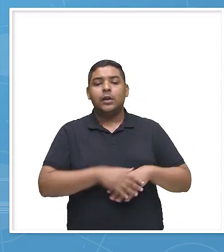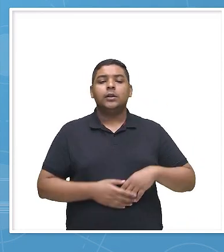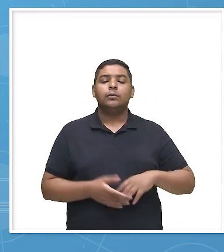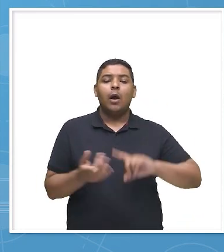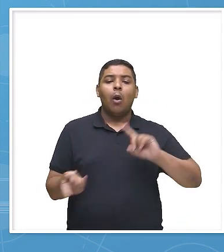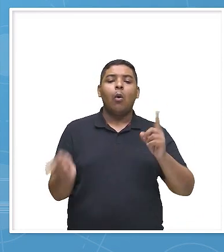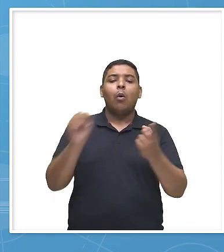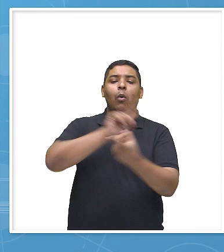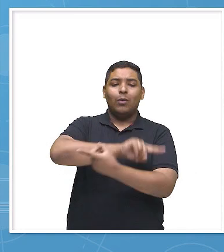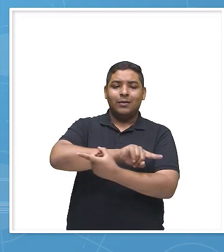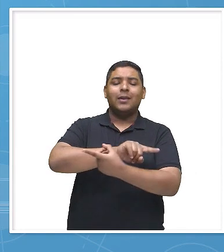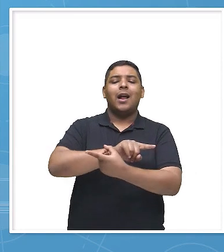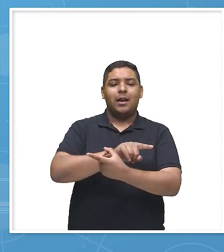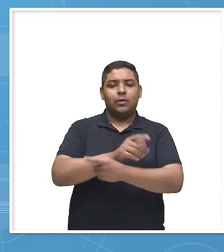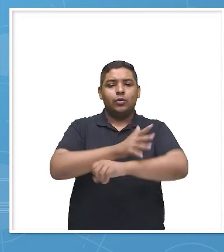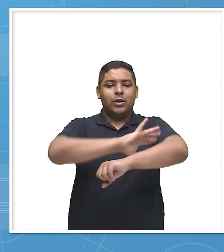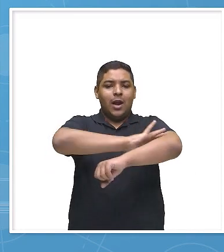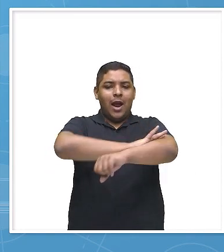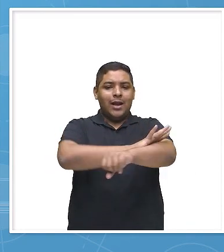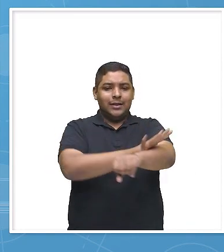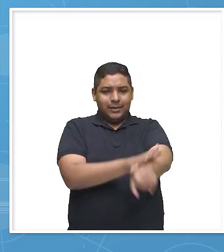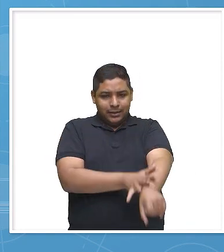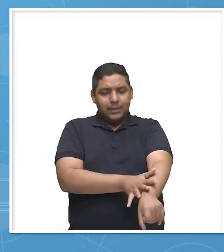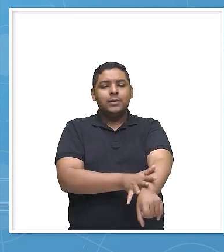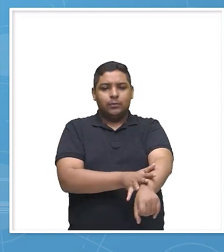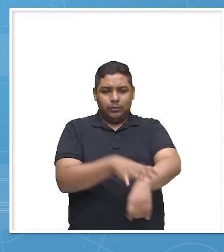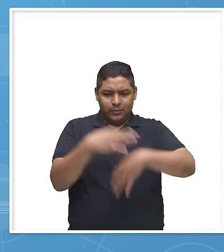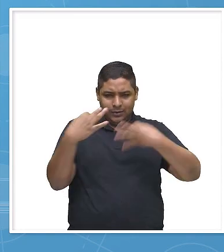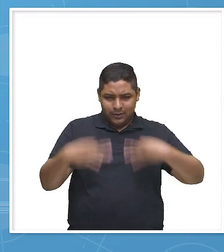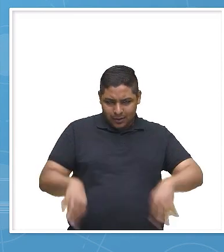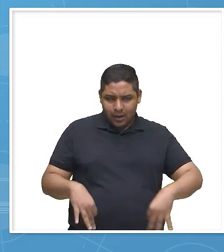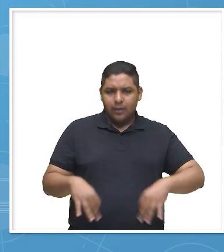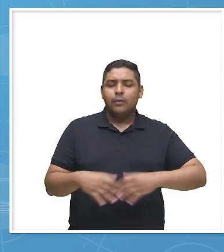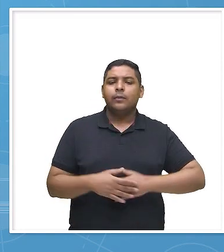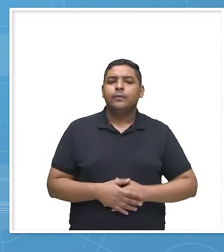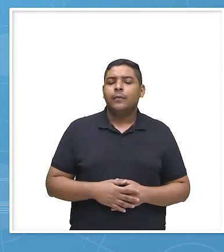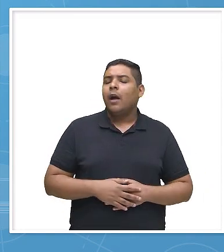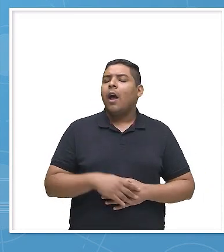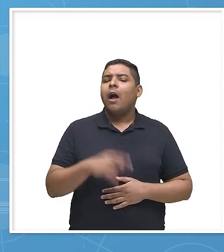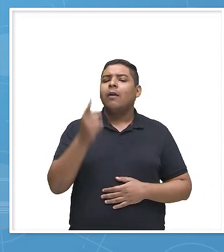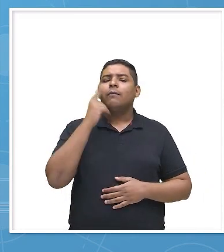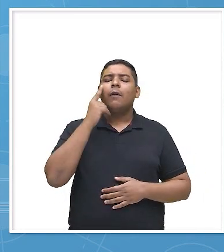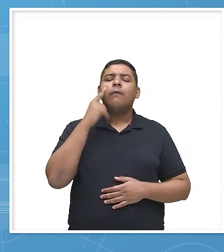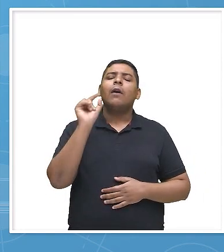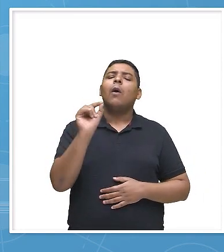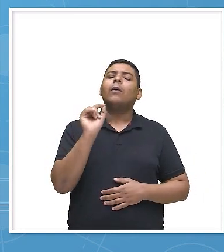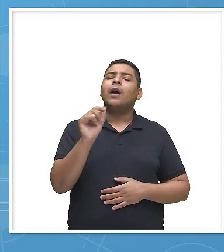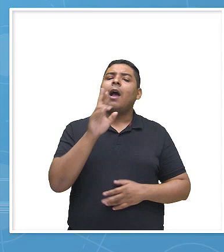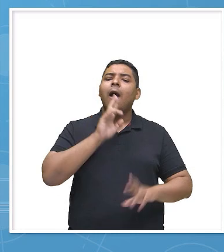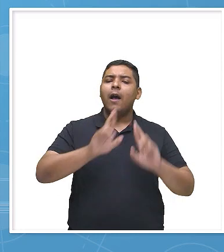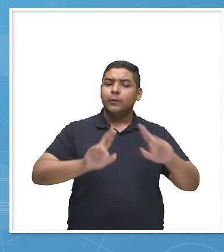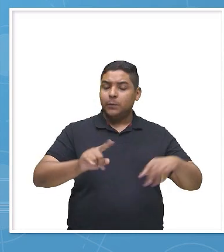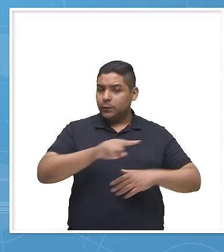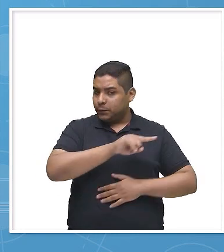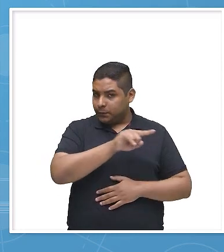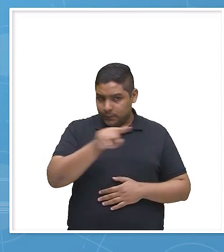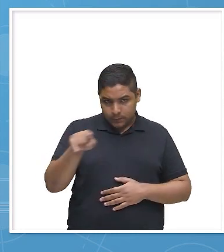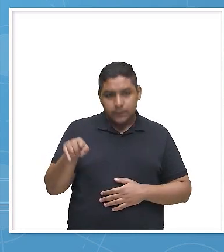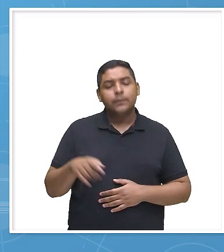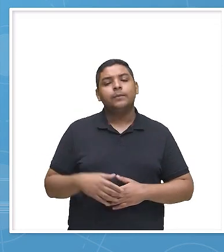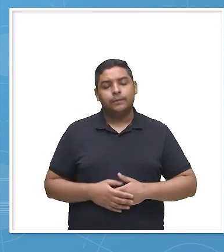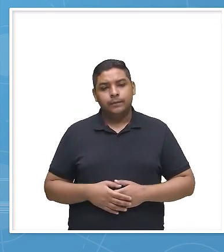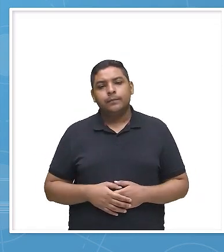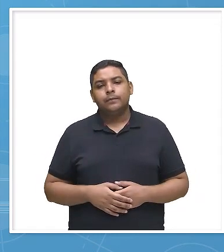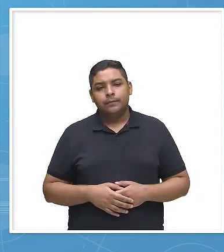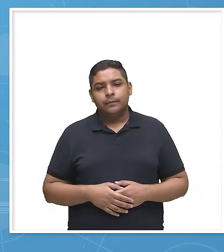antônimo de racismo. Será que é isso, galerinha? Vamos ver o que vocês responderam para a gente. Qual a alternativa que vocês mandaram